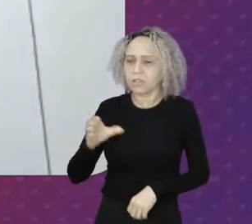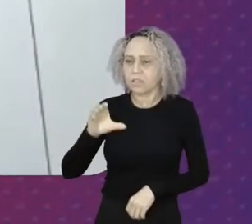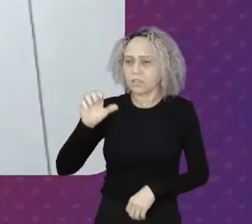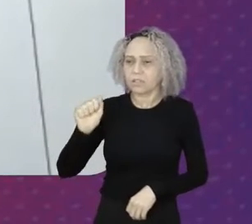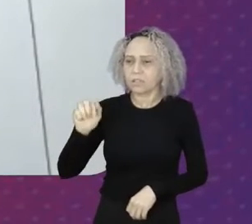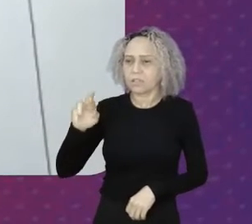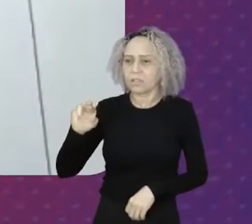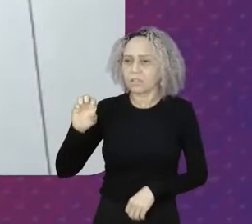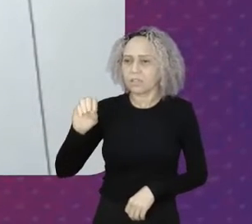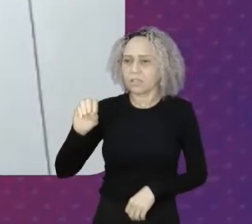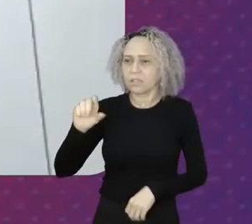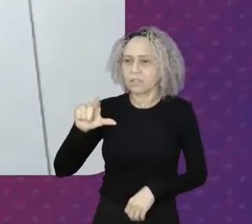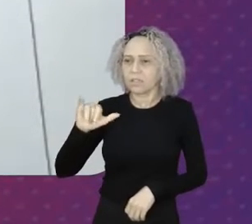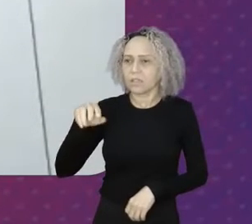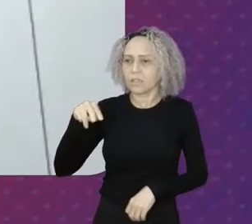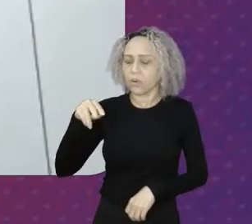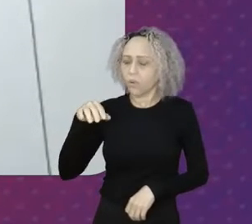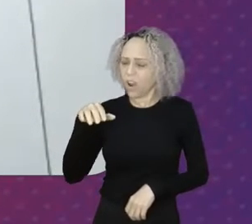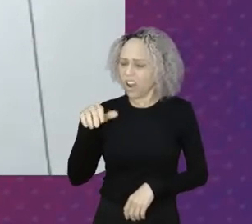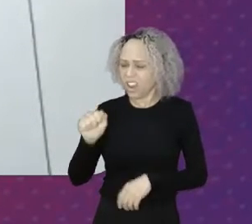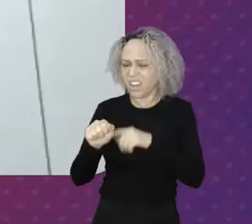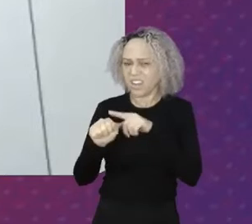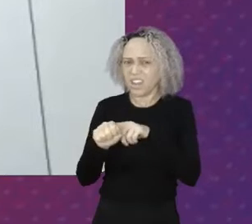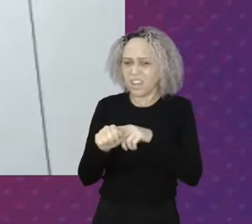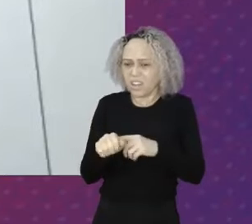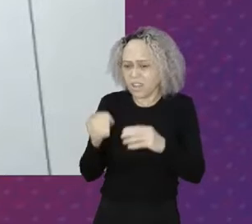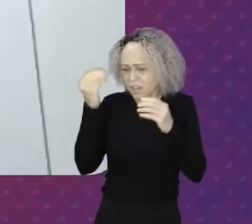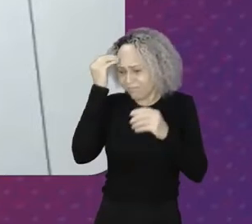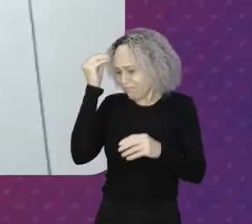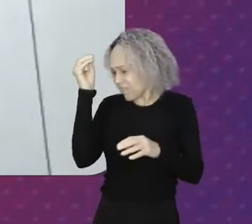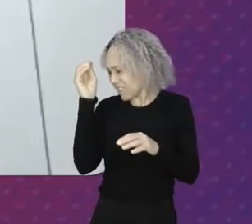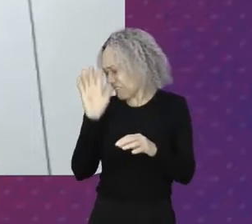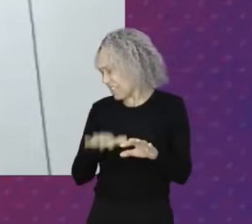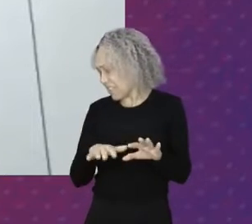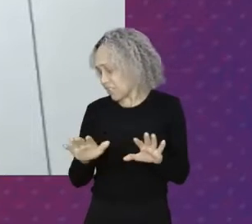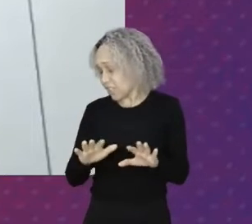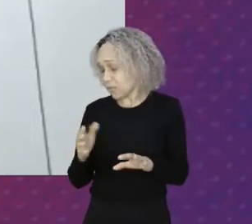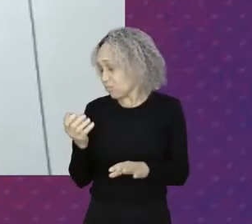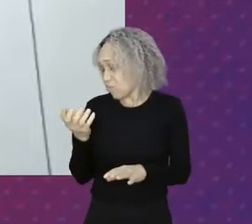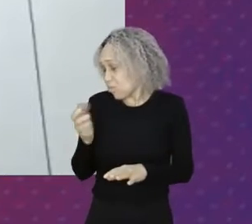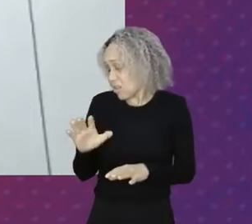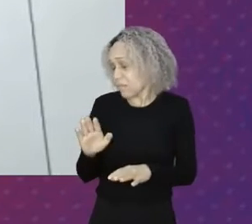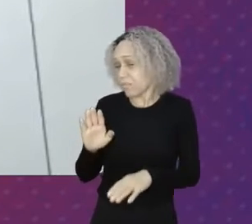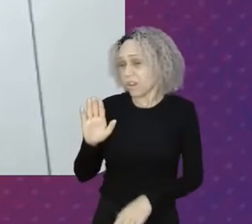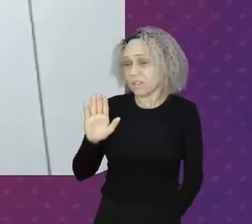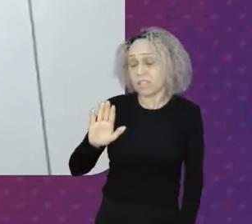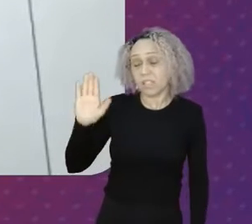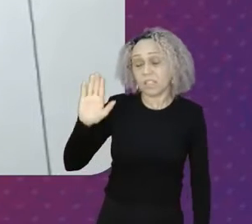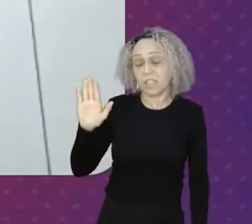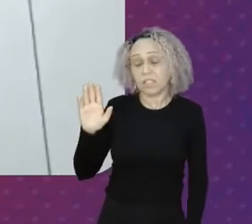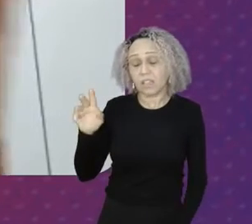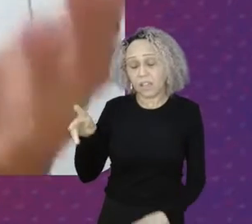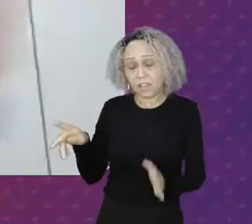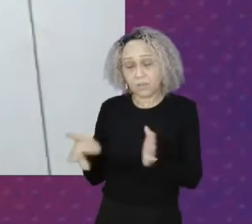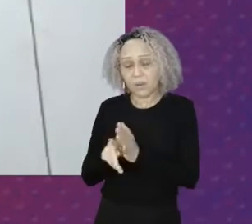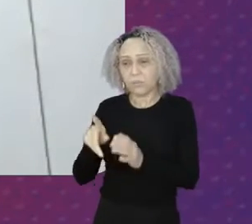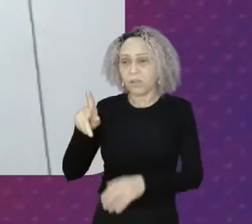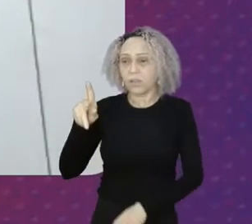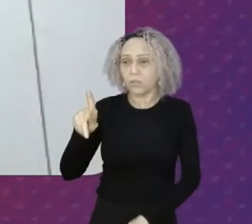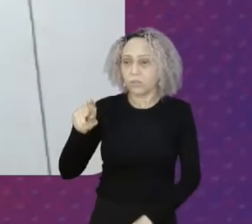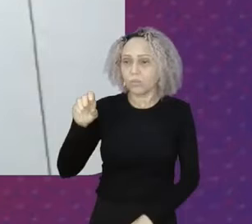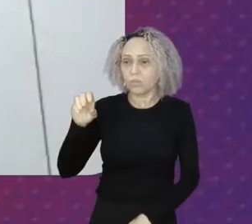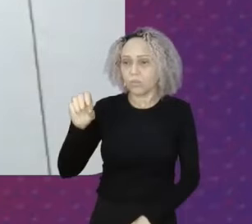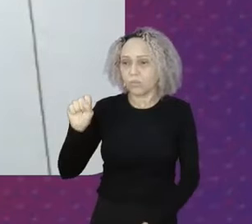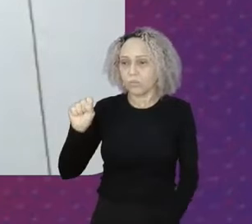foi uma grande vítima de violência política de gênero. Companheira Áurea, que é do PSOL em Minas Gerais, fez um grande